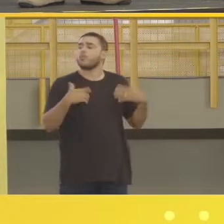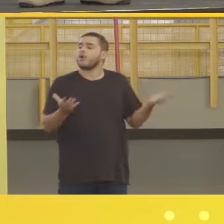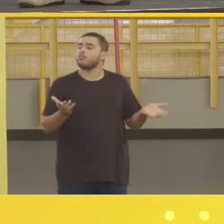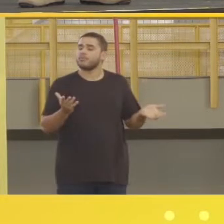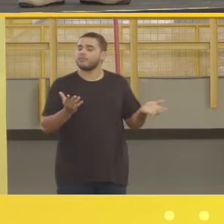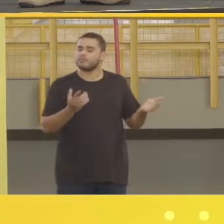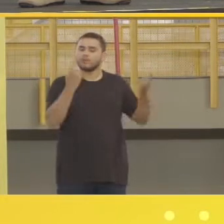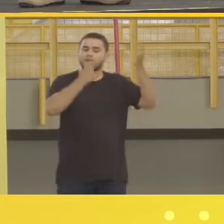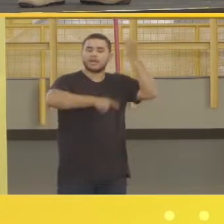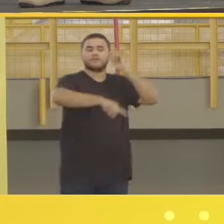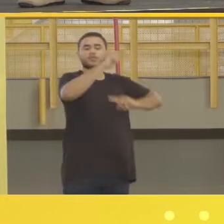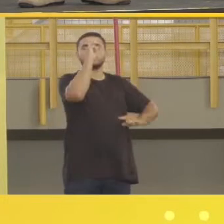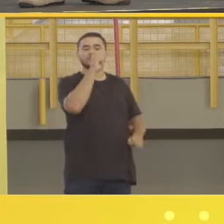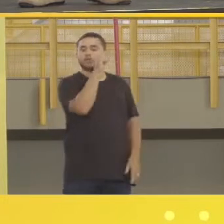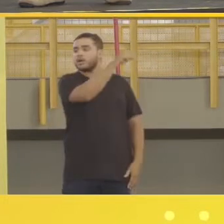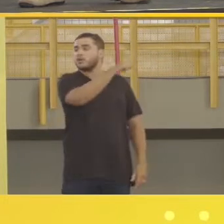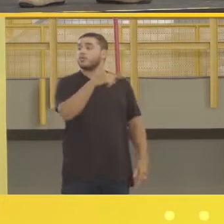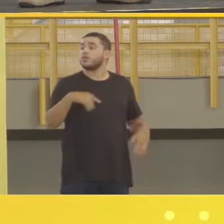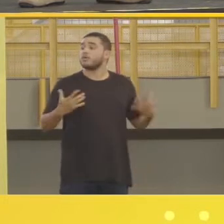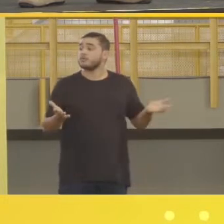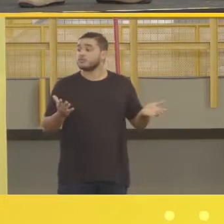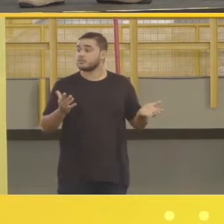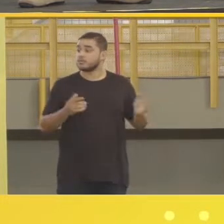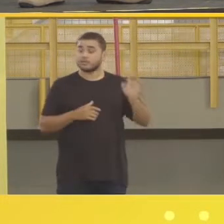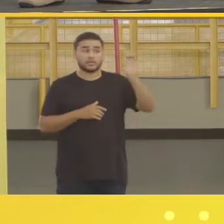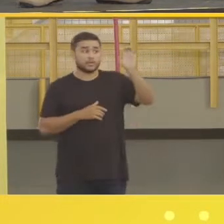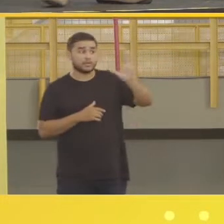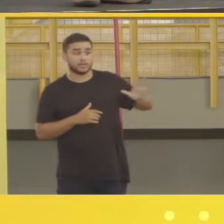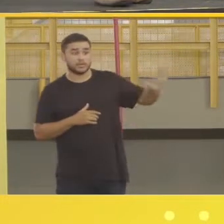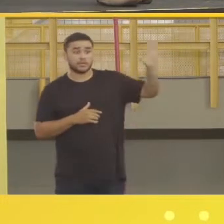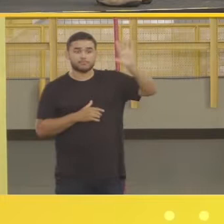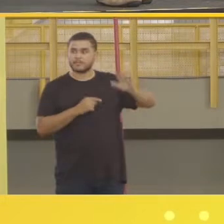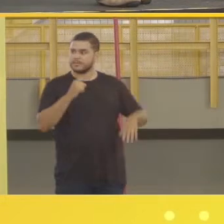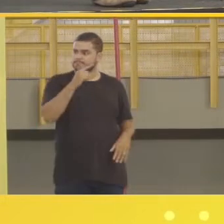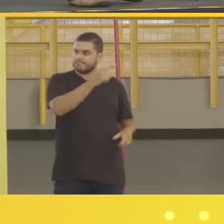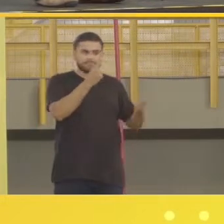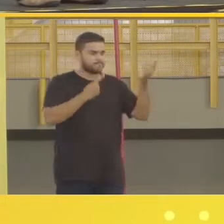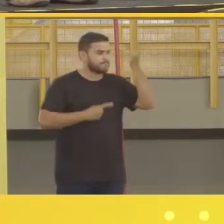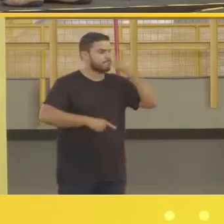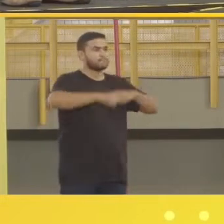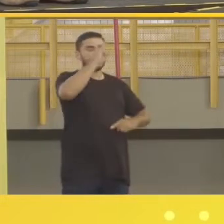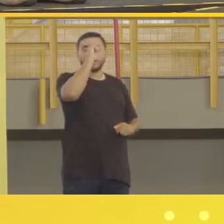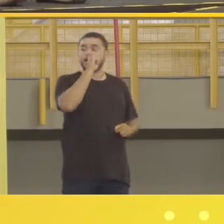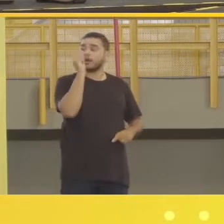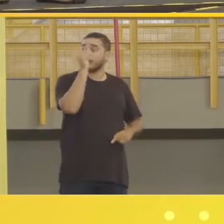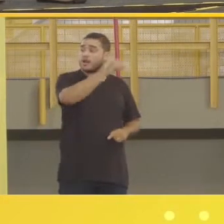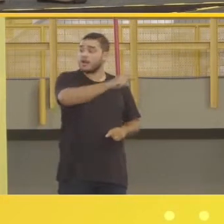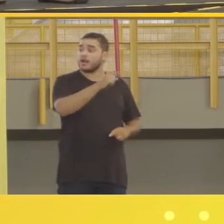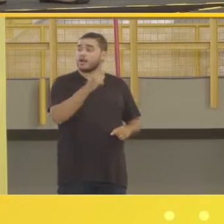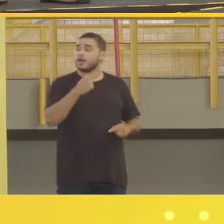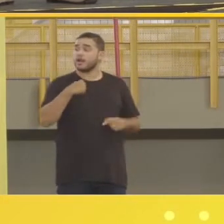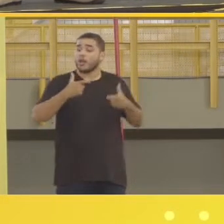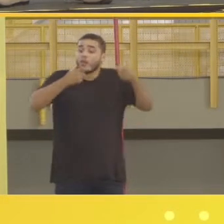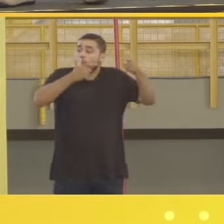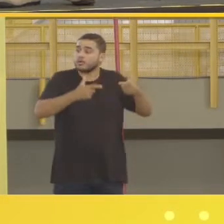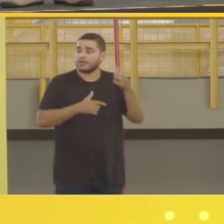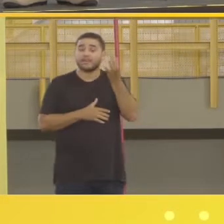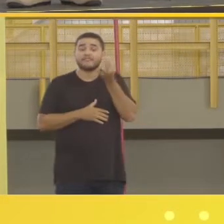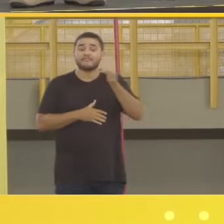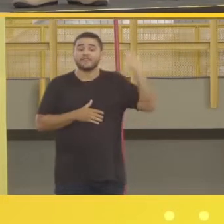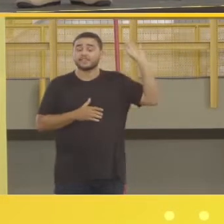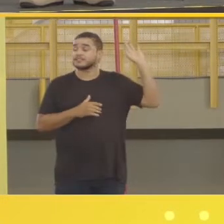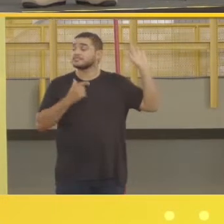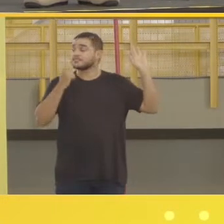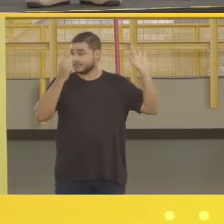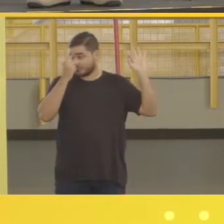vão acertar essa revolução, tá? Mas eu não vou dar dica. Uma grande revolução que aconteceu na França. Como é que é o nome